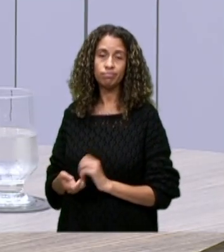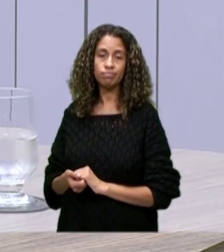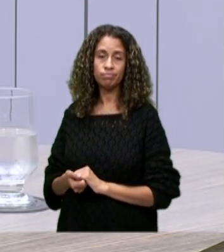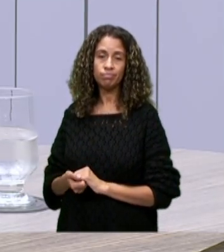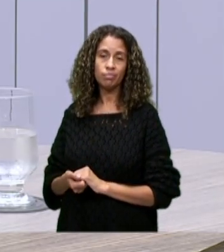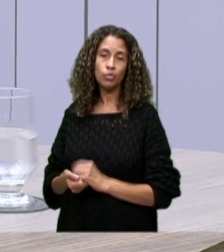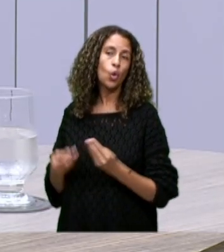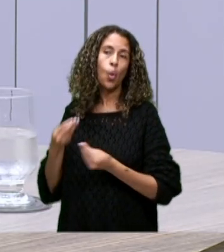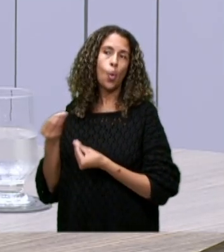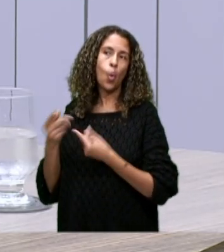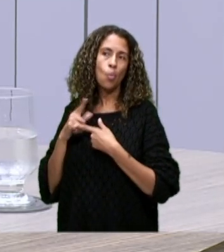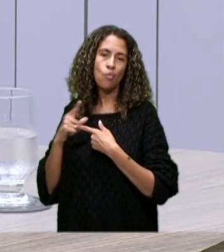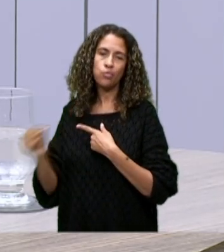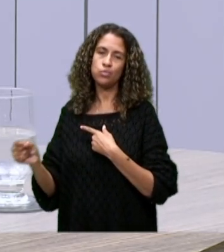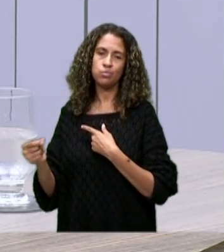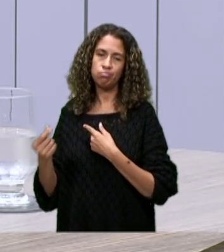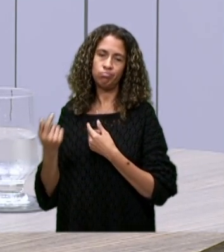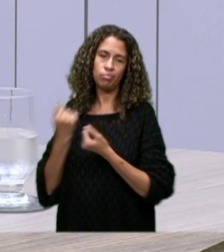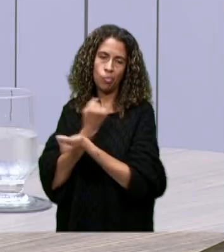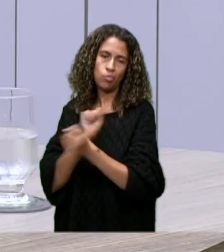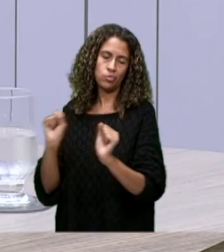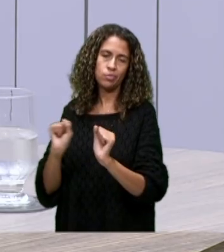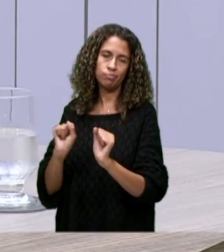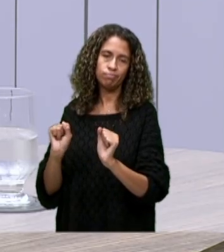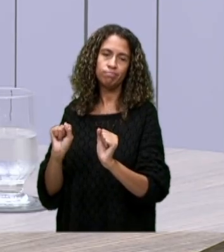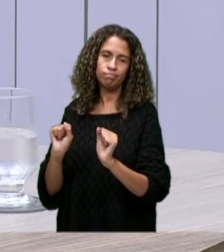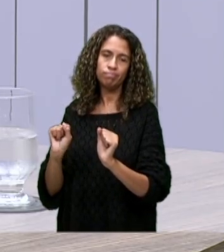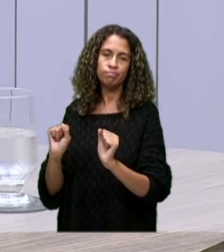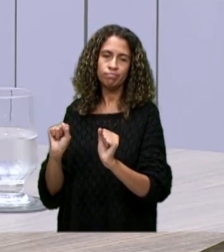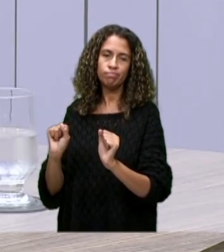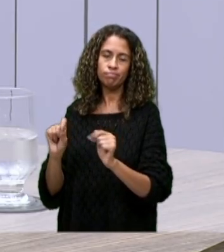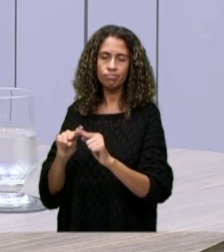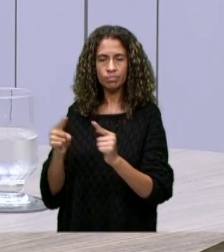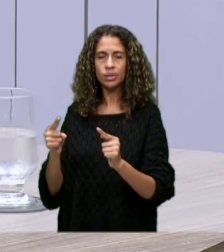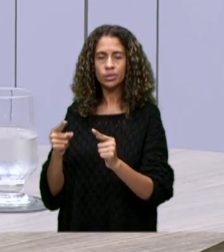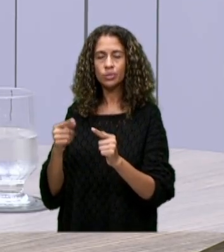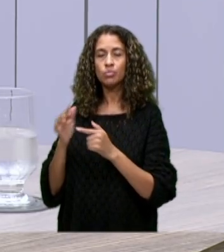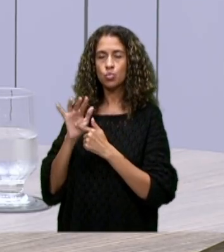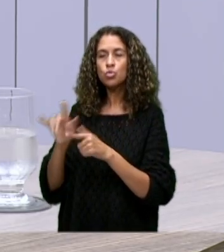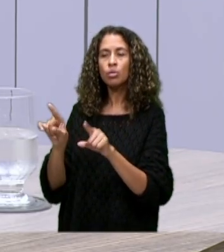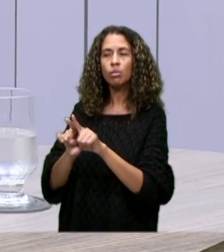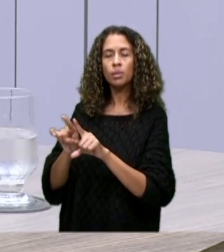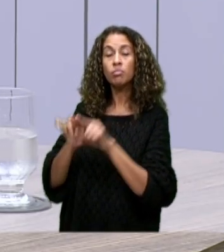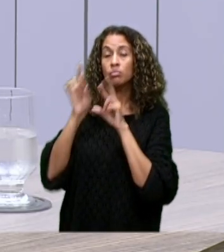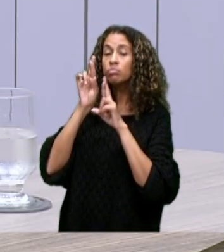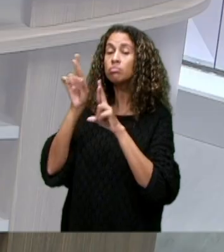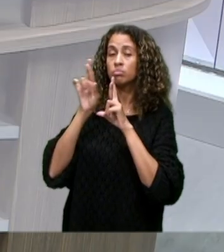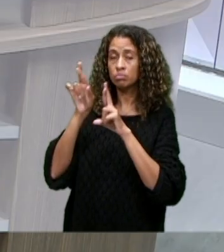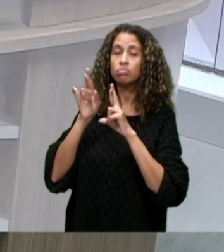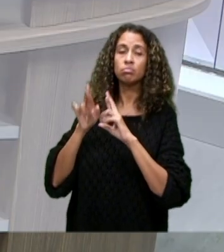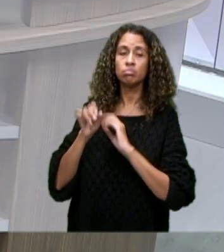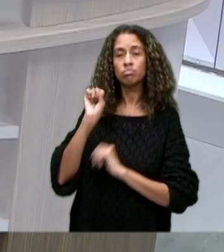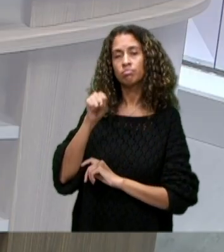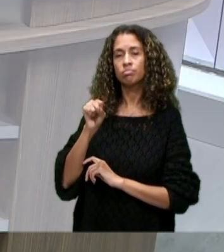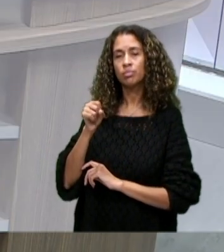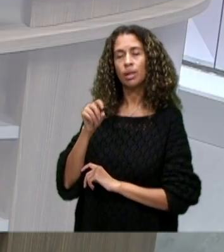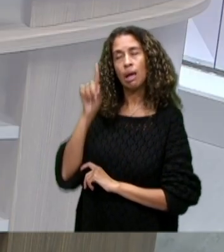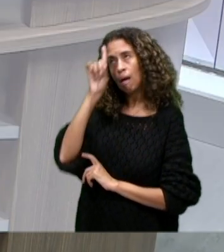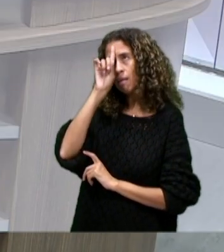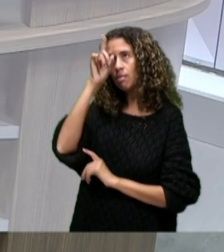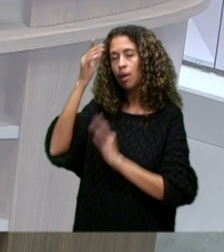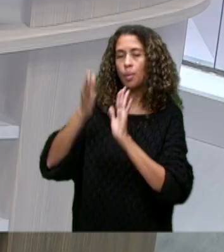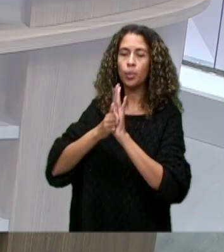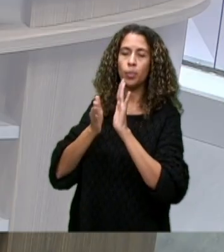tem como fugir da realidade ser a distopia, mas apontando para uma utopia, claro, sempre. Essa é a ideia